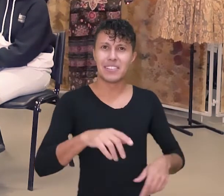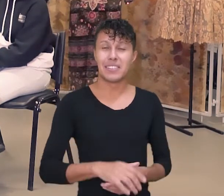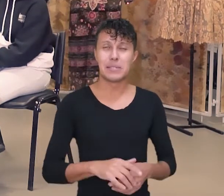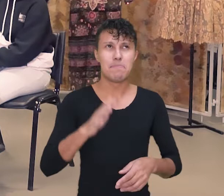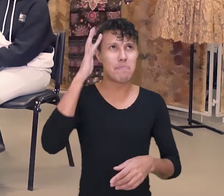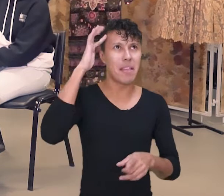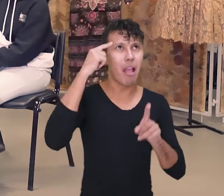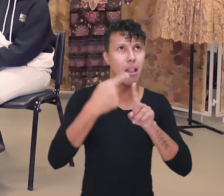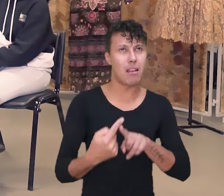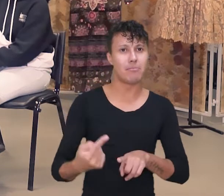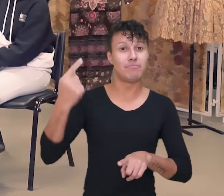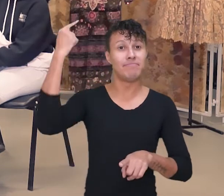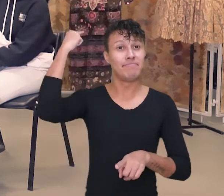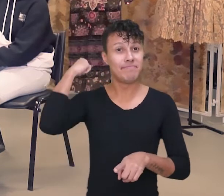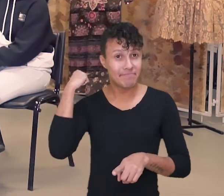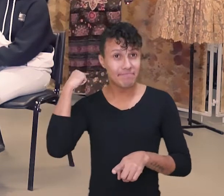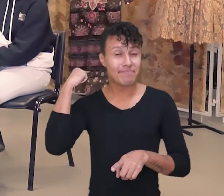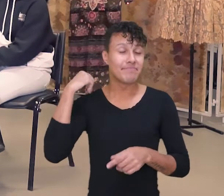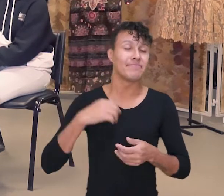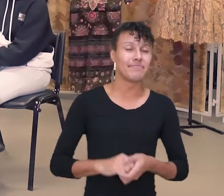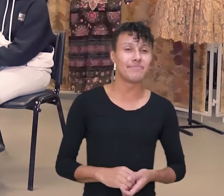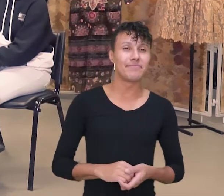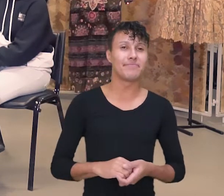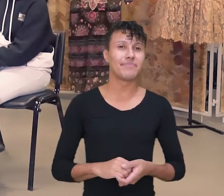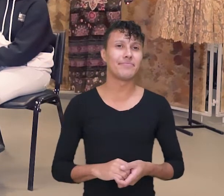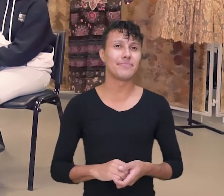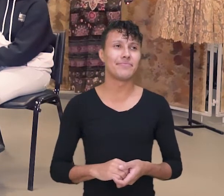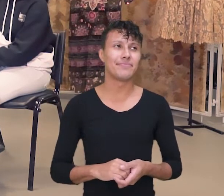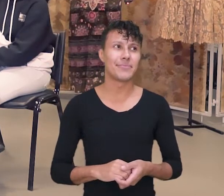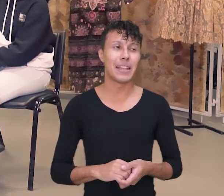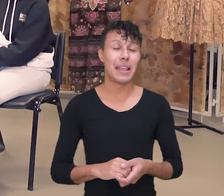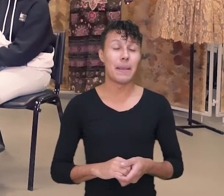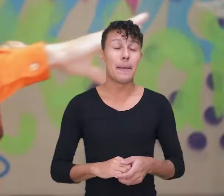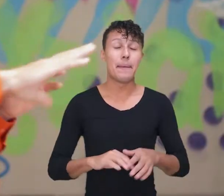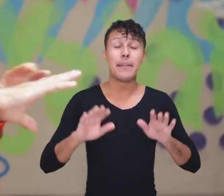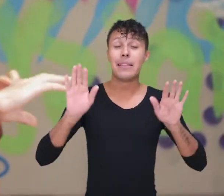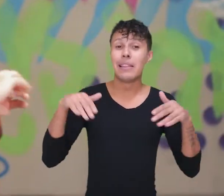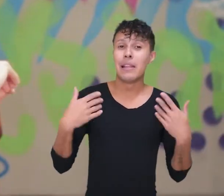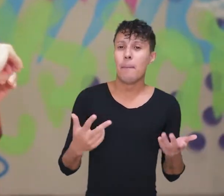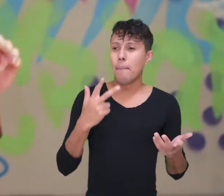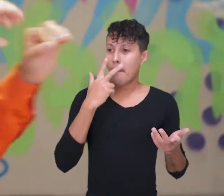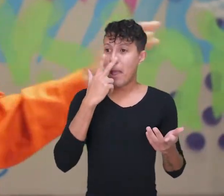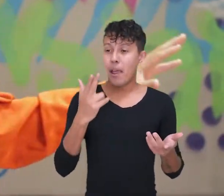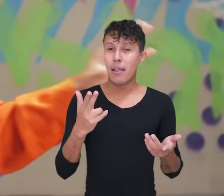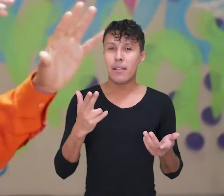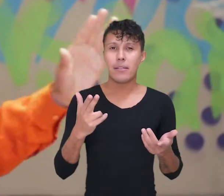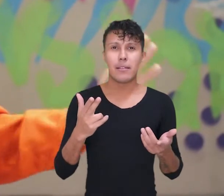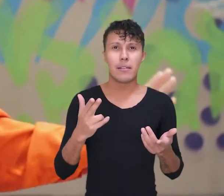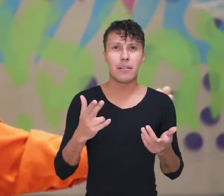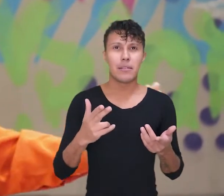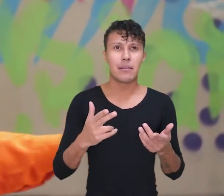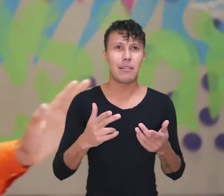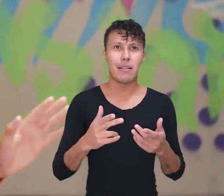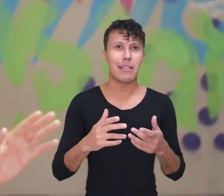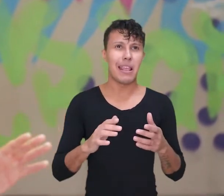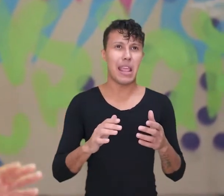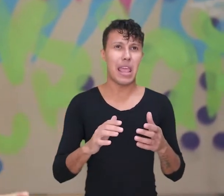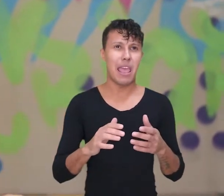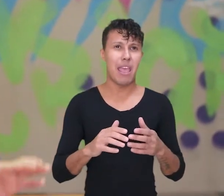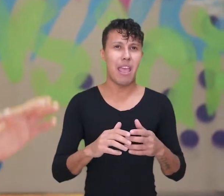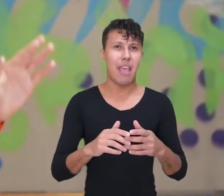anos atrás, talvez eles fossem muito extra, muito fora